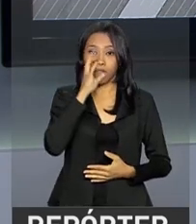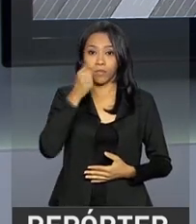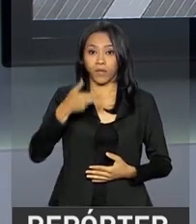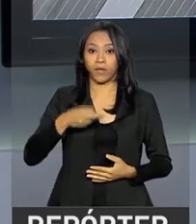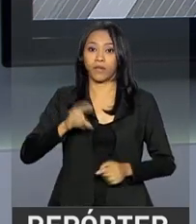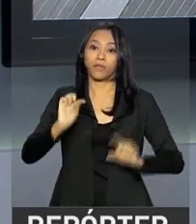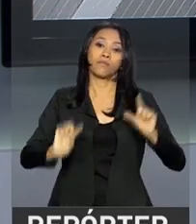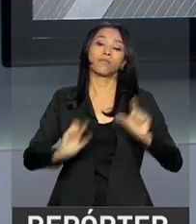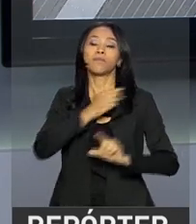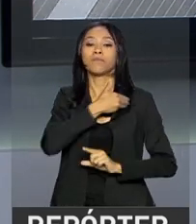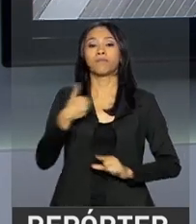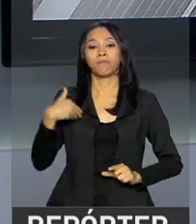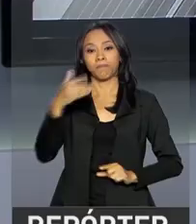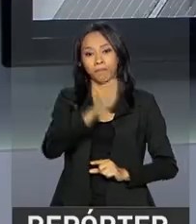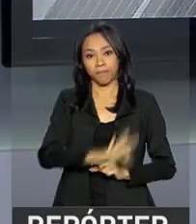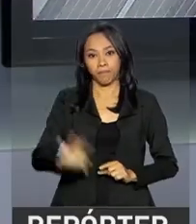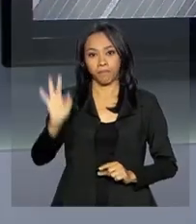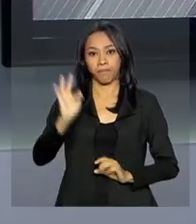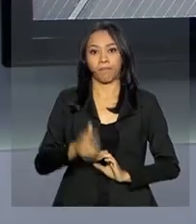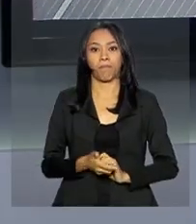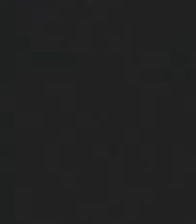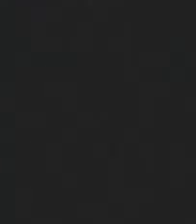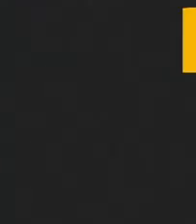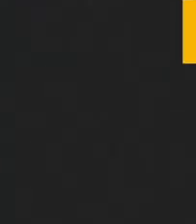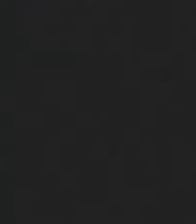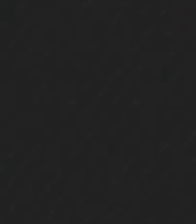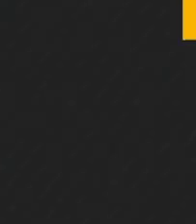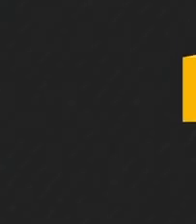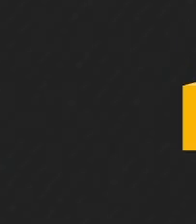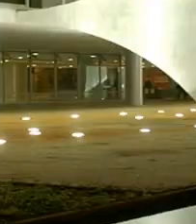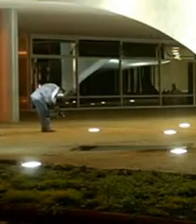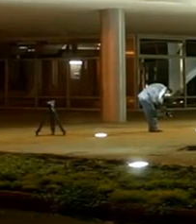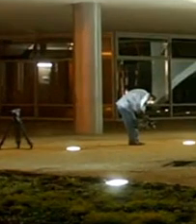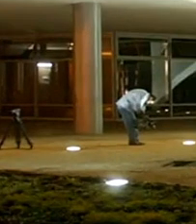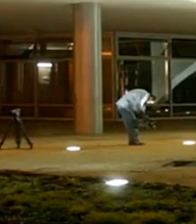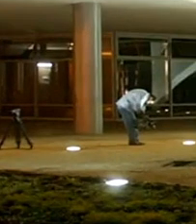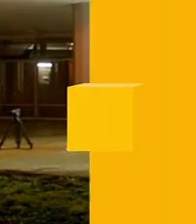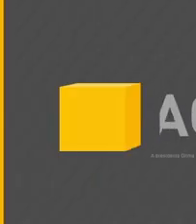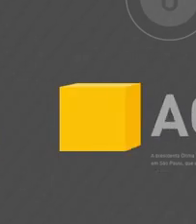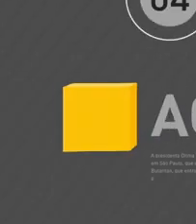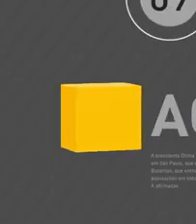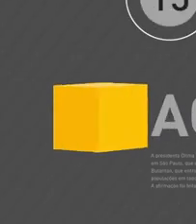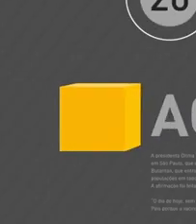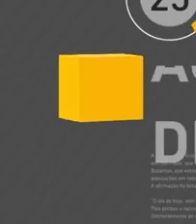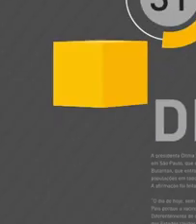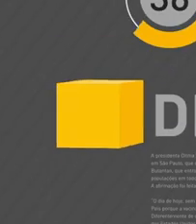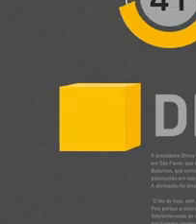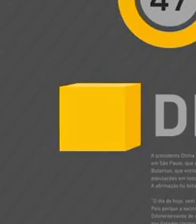continue na NBR, a TV do Governo Federal.